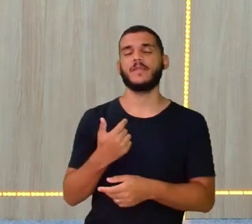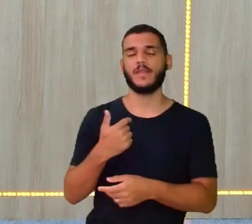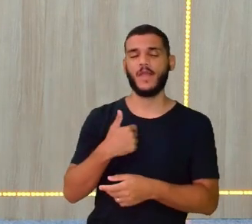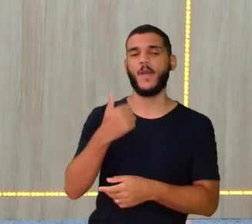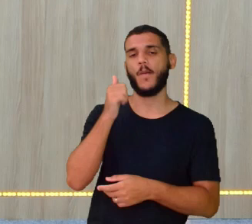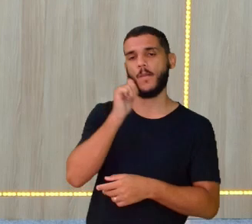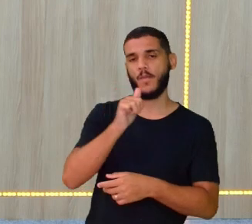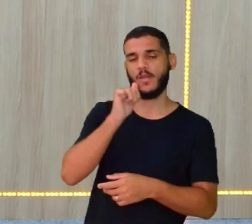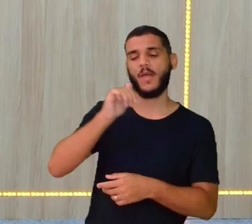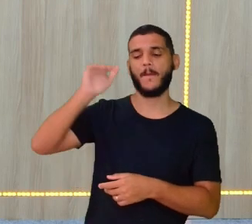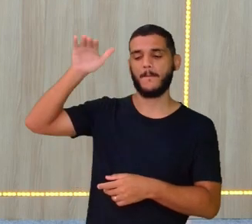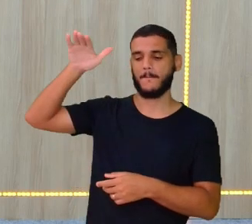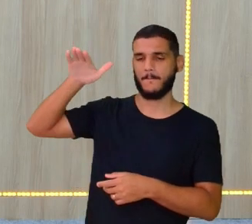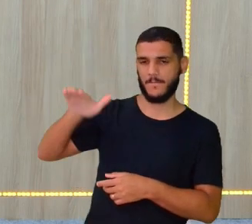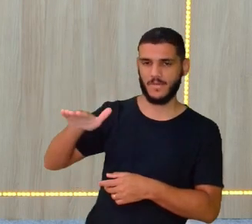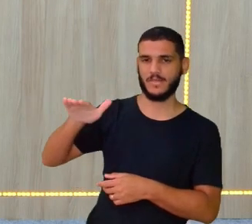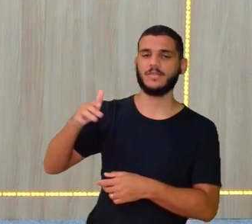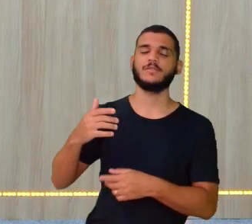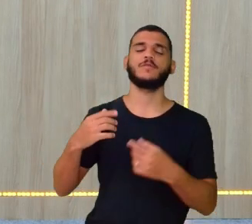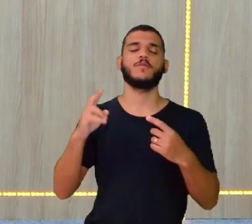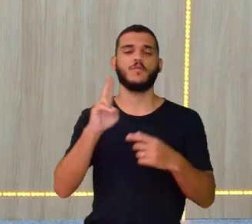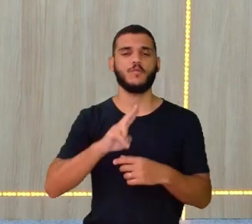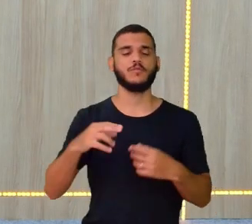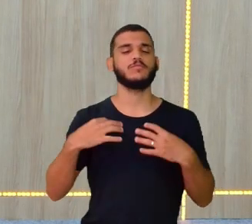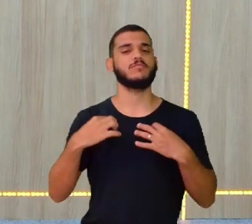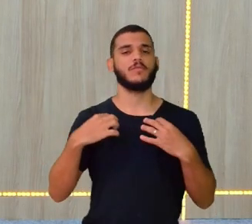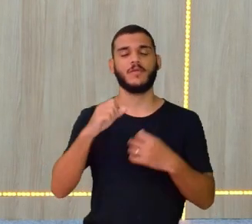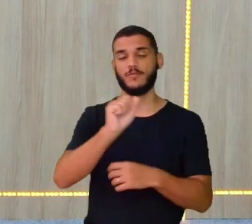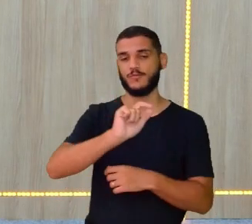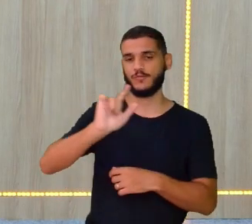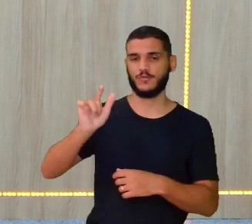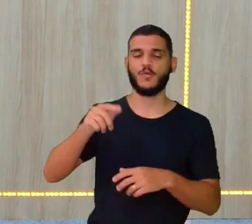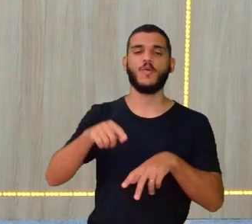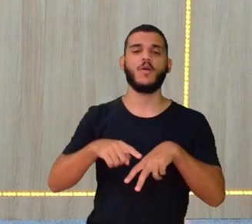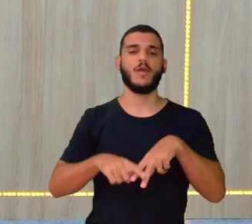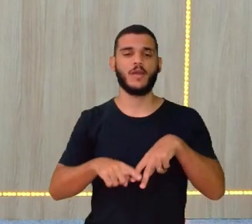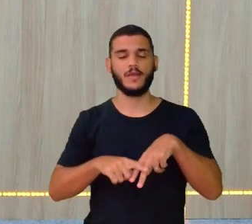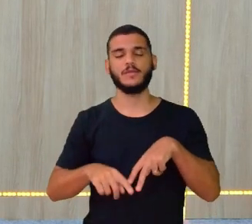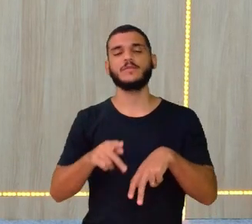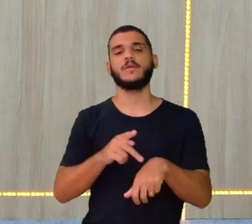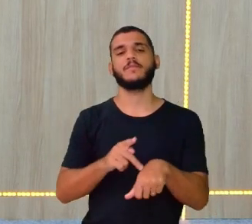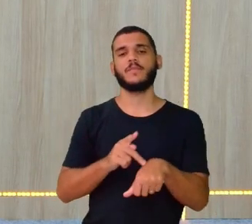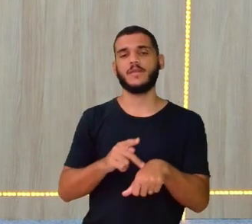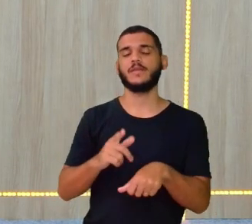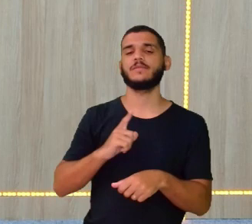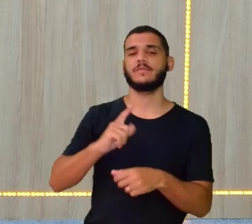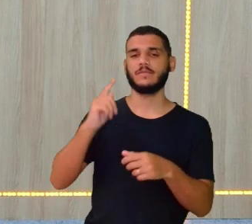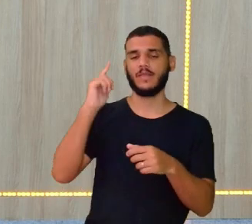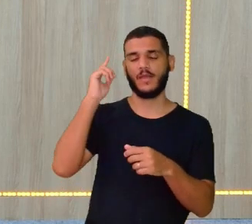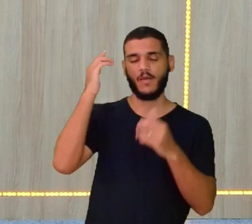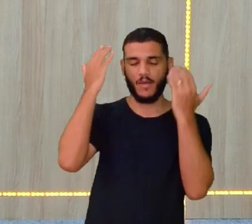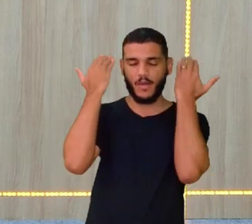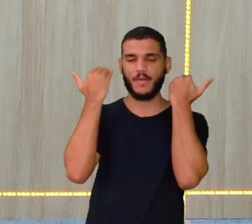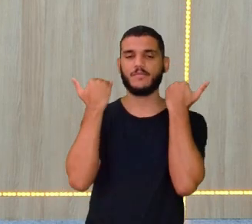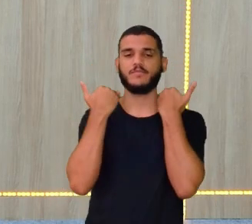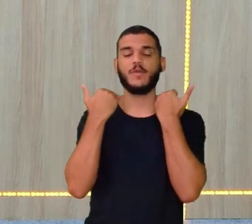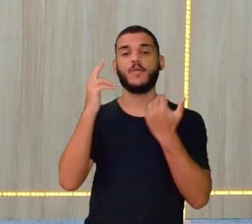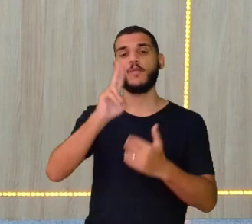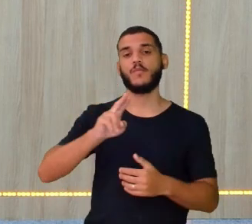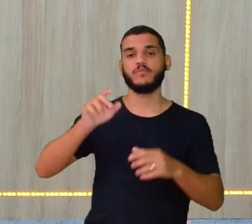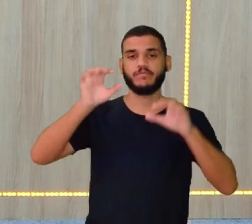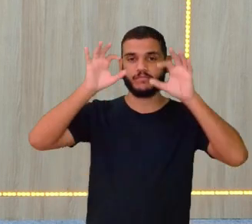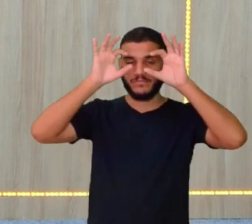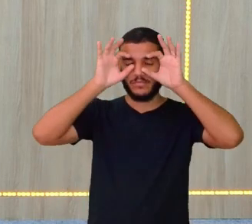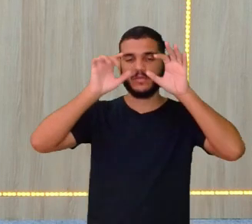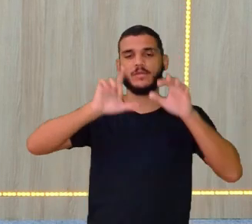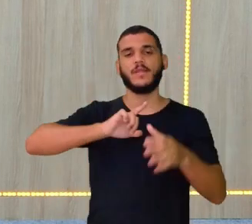mulher de estatura baixa, visto blusa azul, calça preta, tenho cabelo tamanho médio, uso óculos,